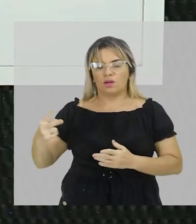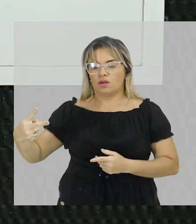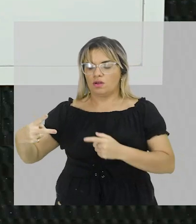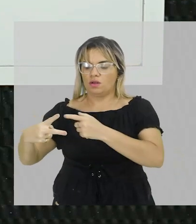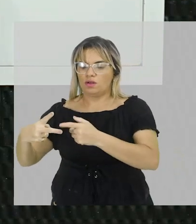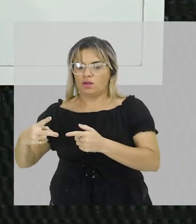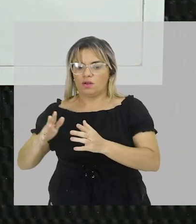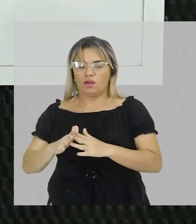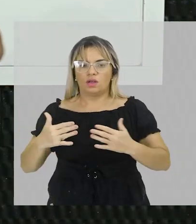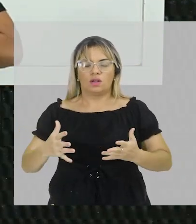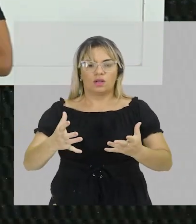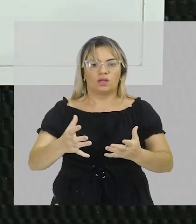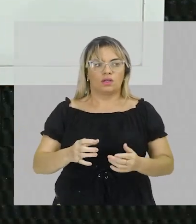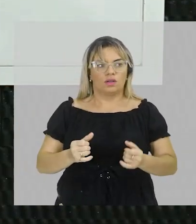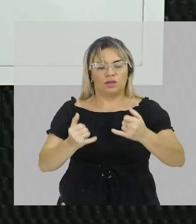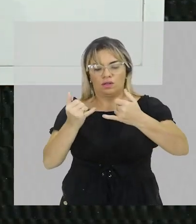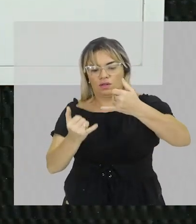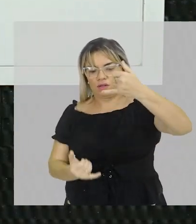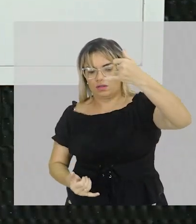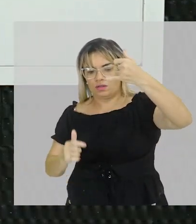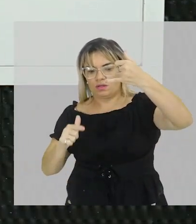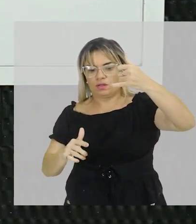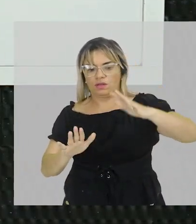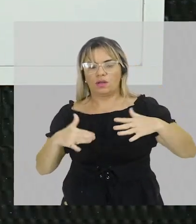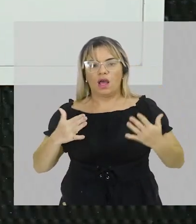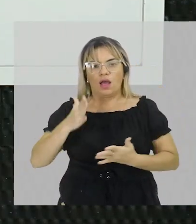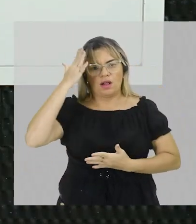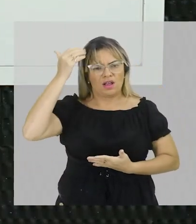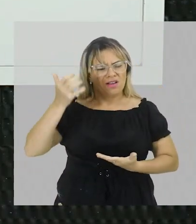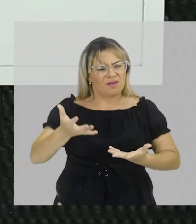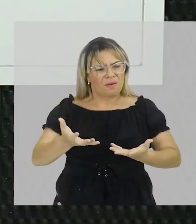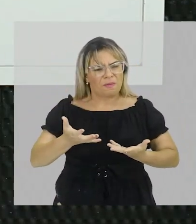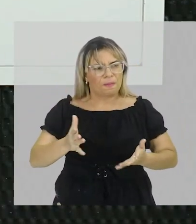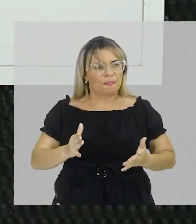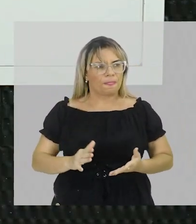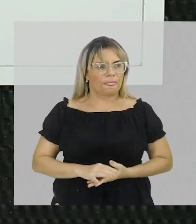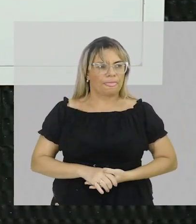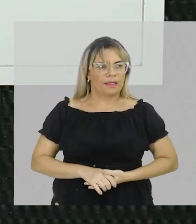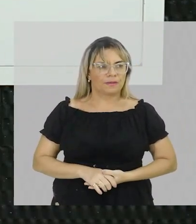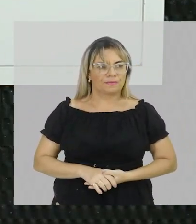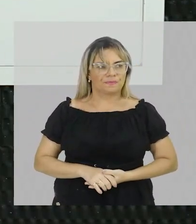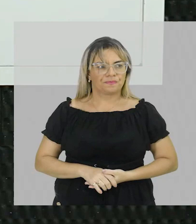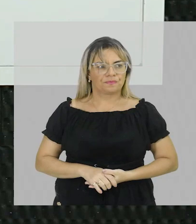lado aqui. Tá? Então vai ficar como? Nesse primeiro triângulo vai ficar